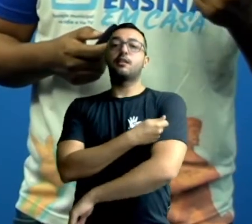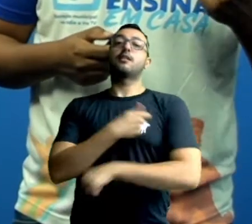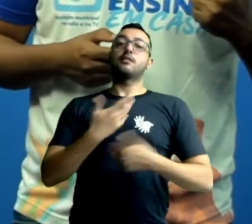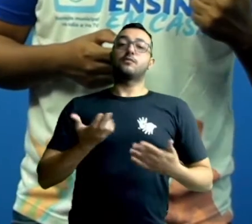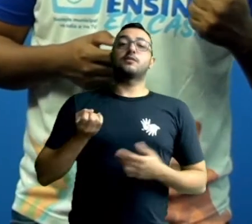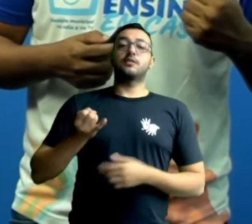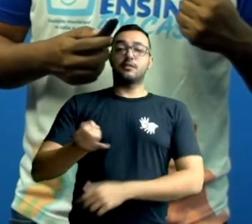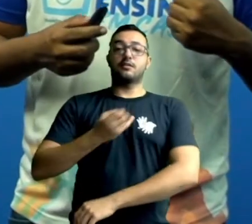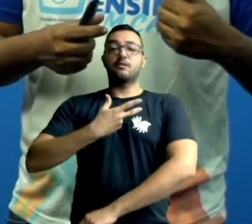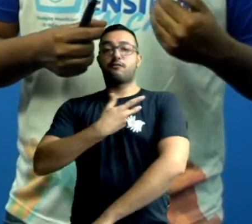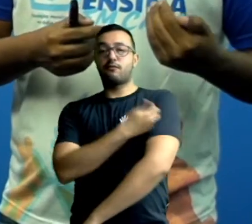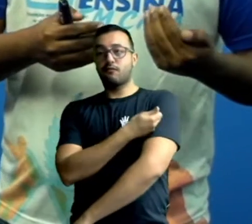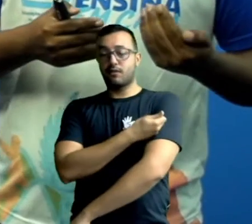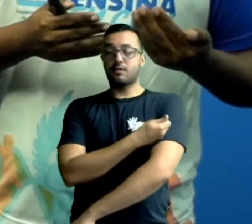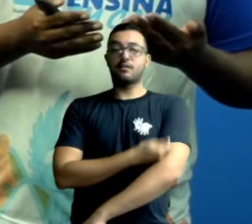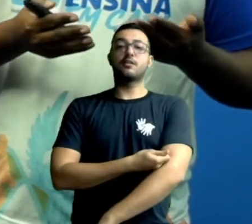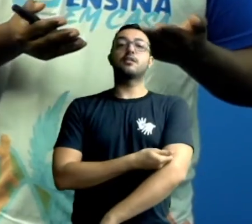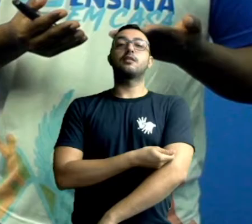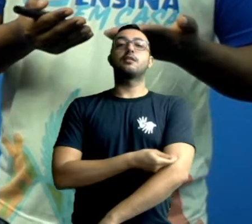uma vacina, nós tomamos